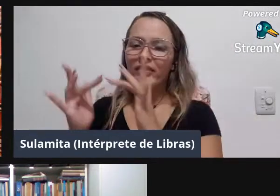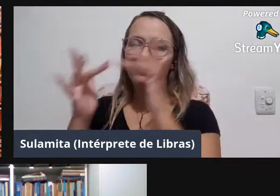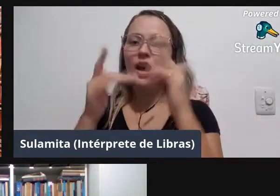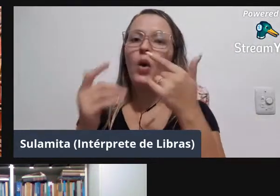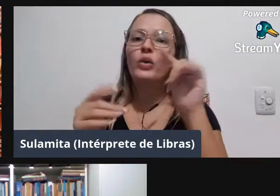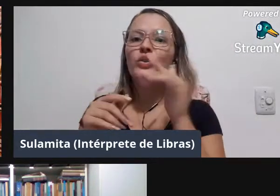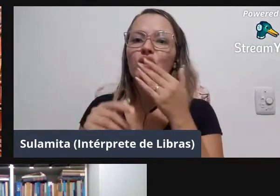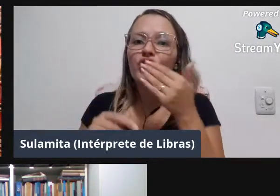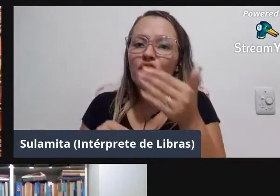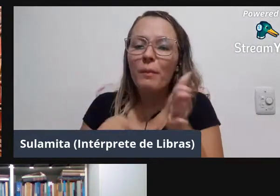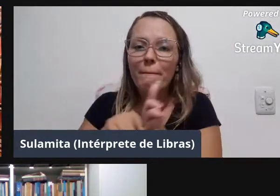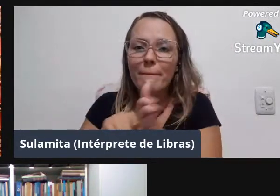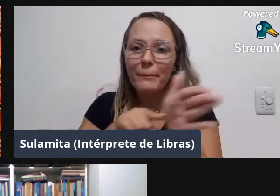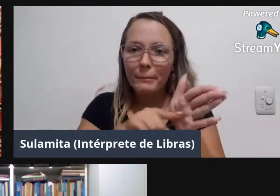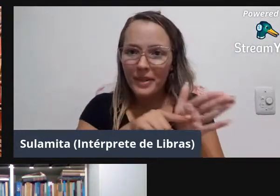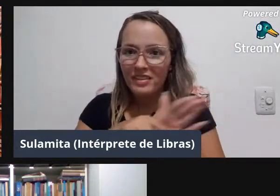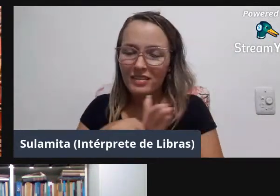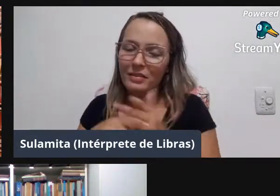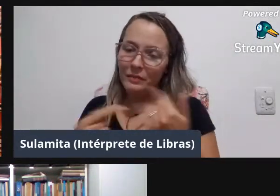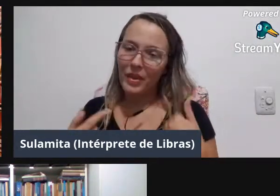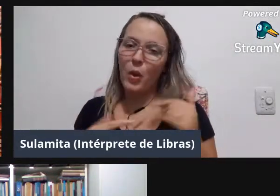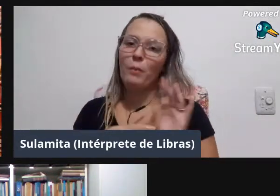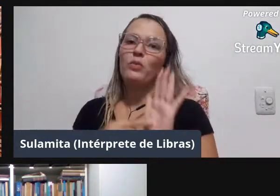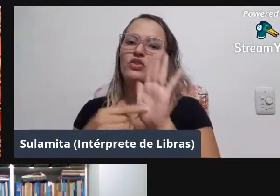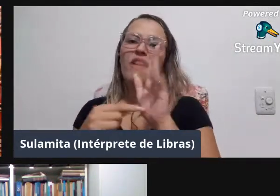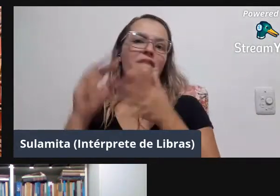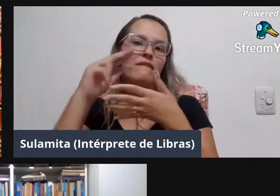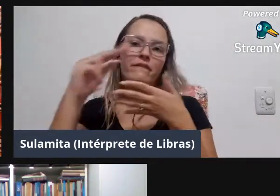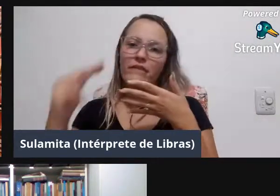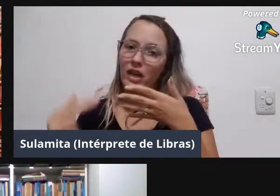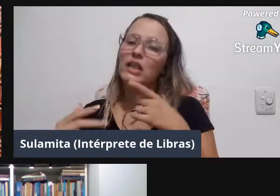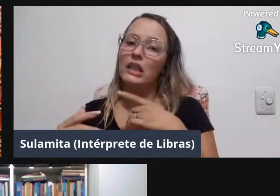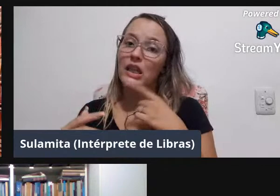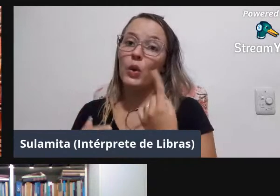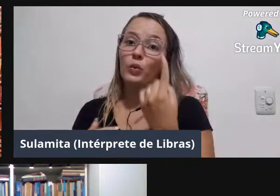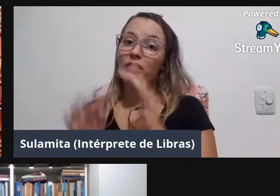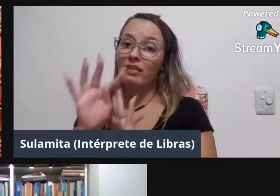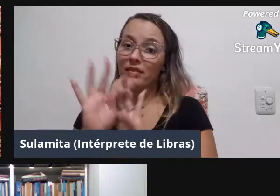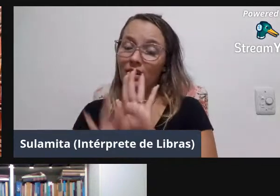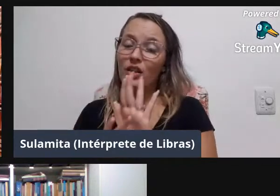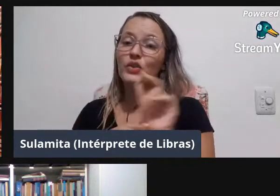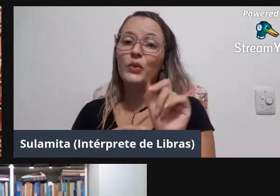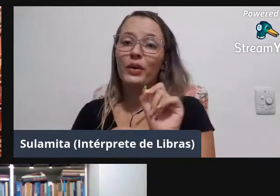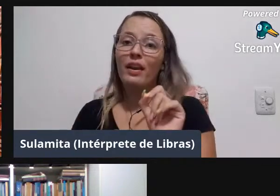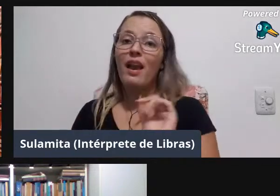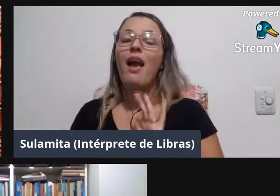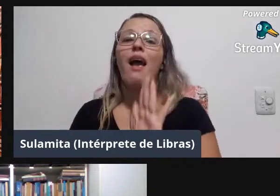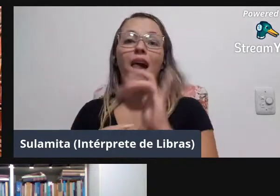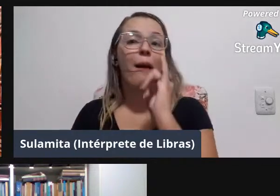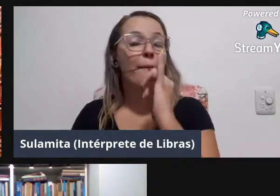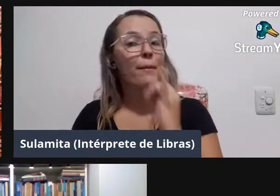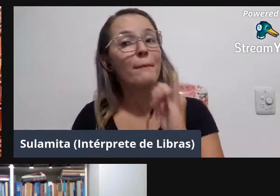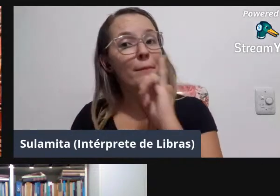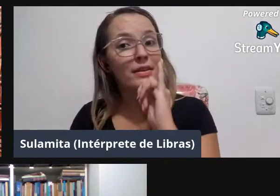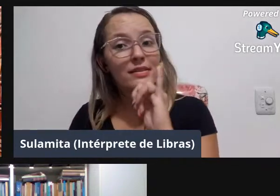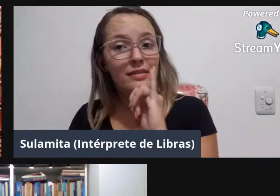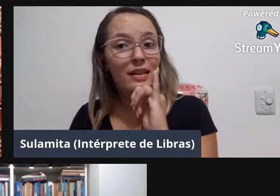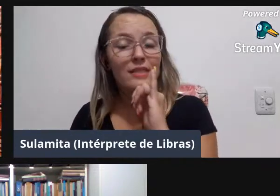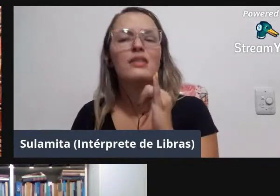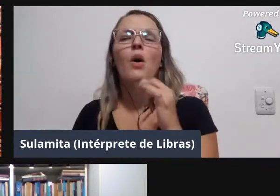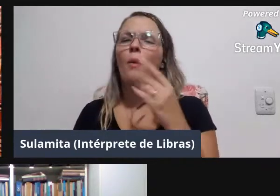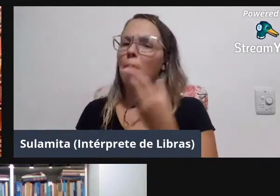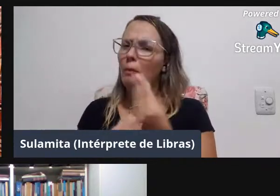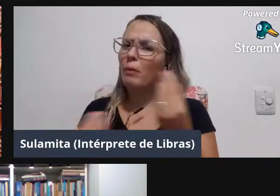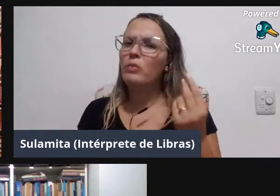mostrei várias, e inclusive os meus textos, tem um lá, por exemplo, que é de apresentação, com sugestão de muitos autores e